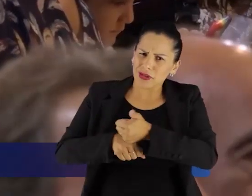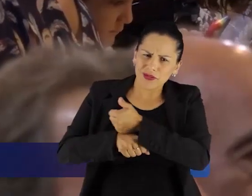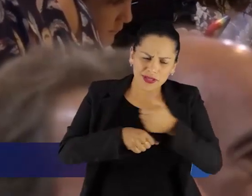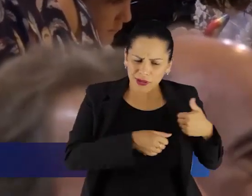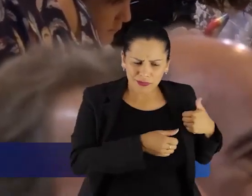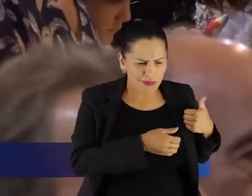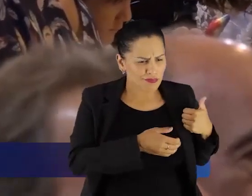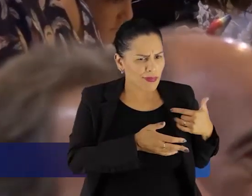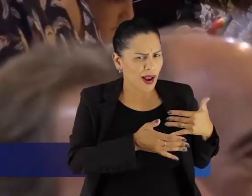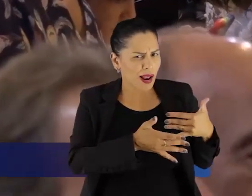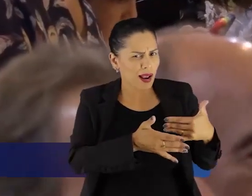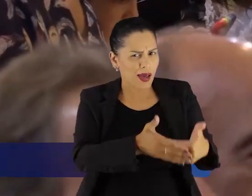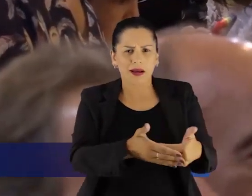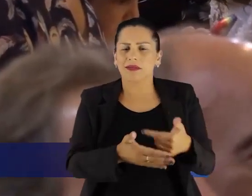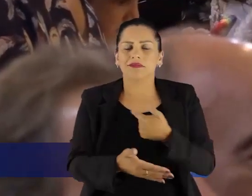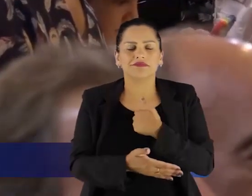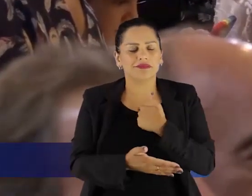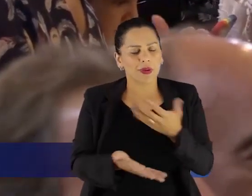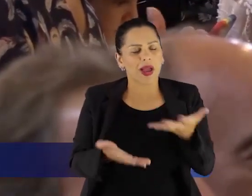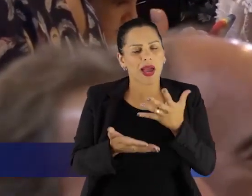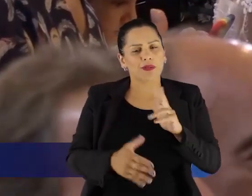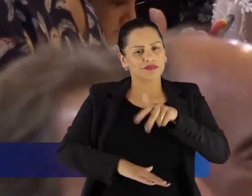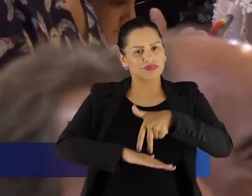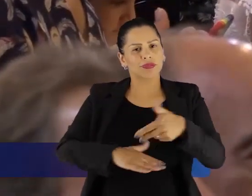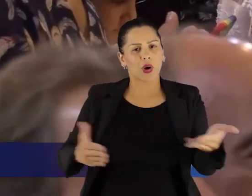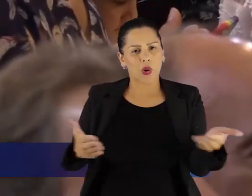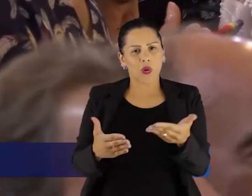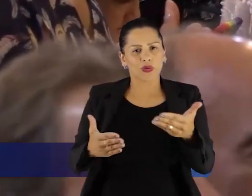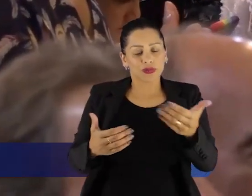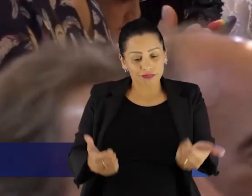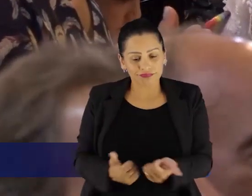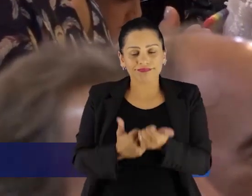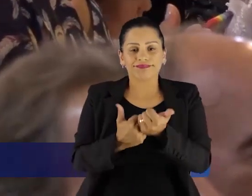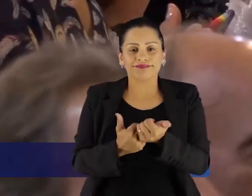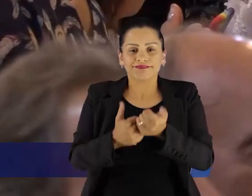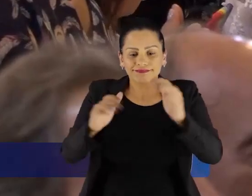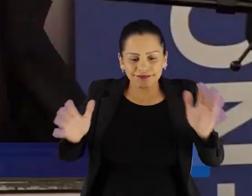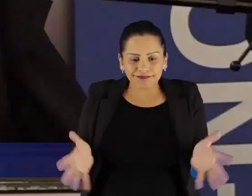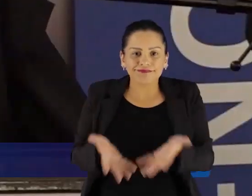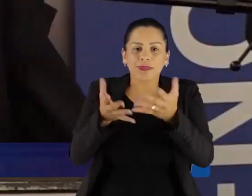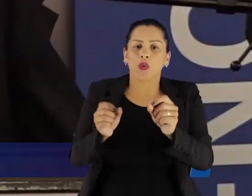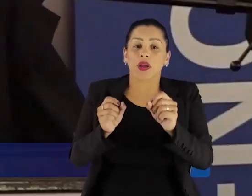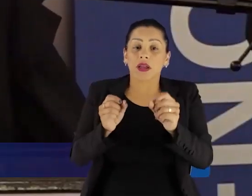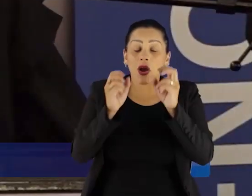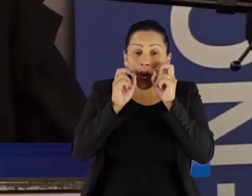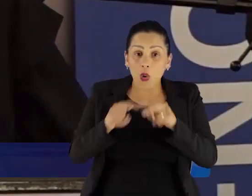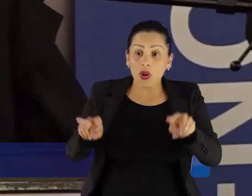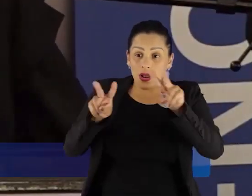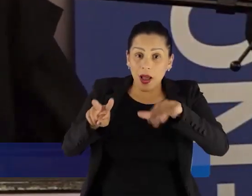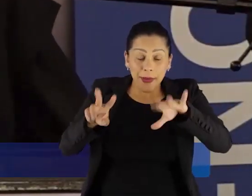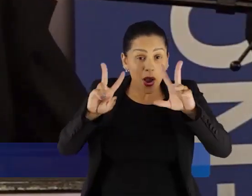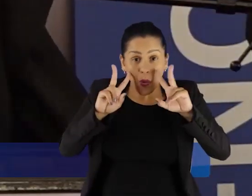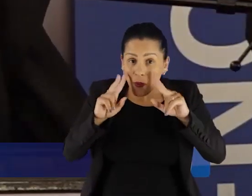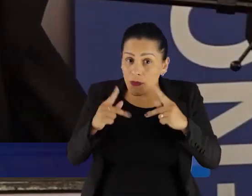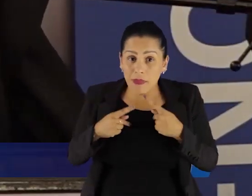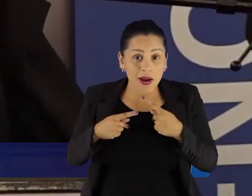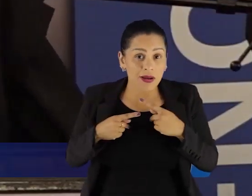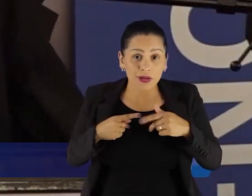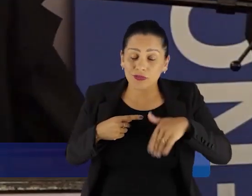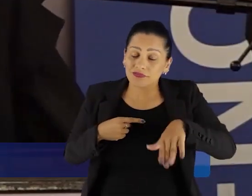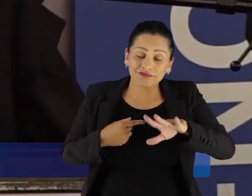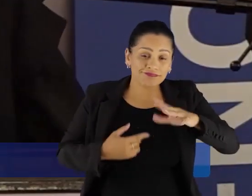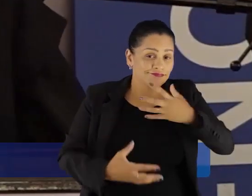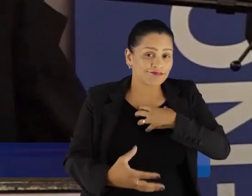e que eu posso então agregar um olhar mais humano mas